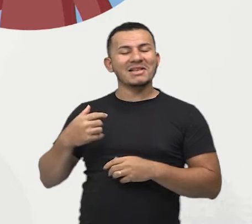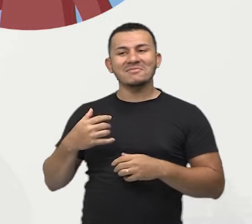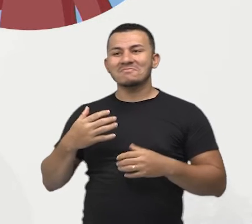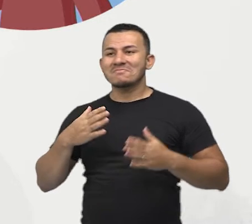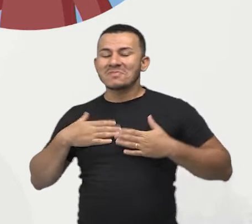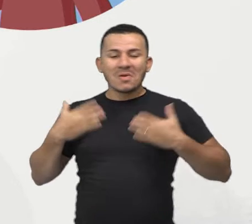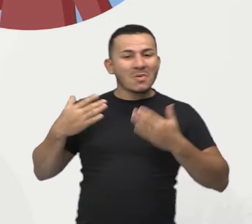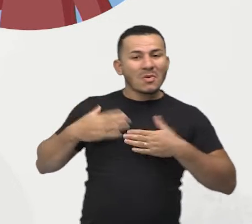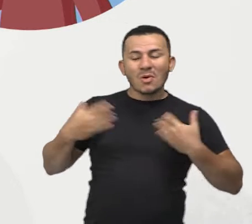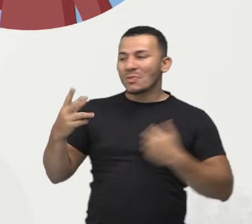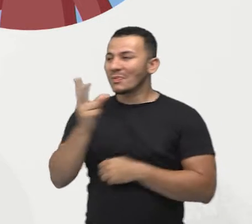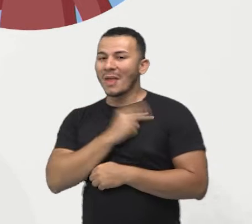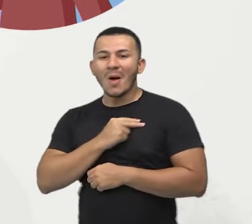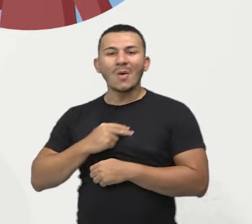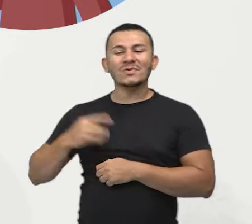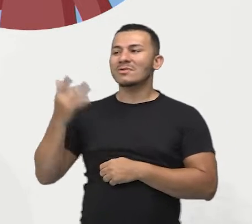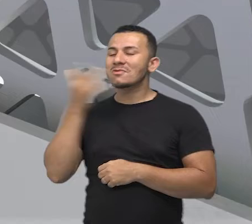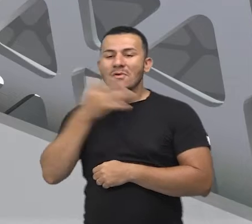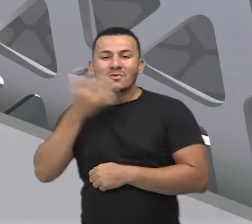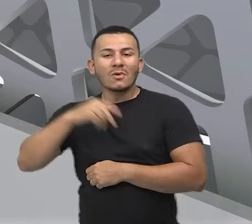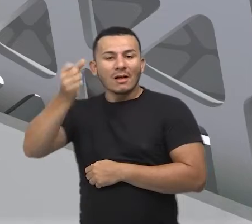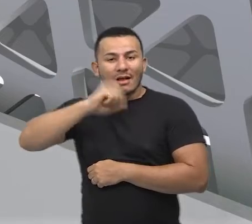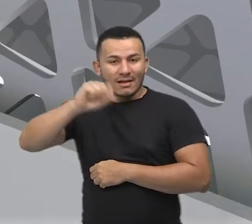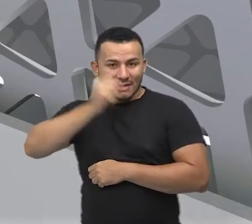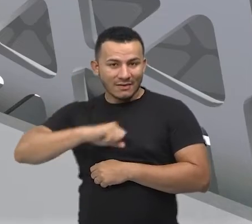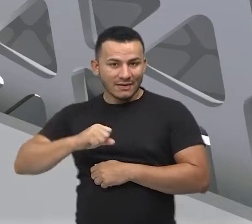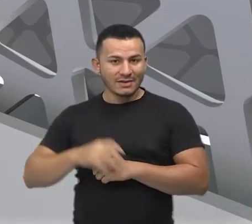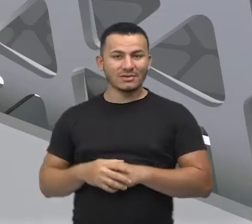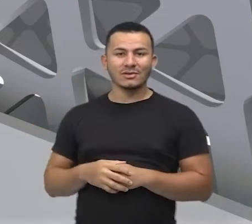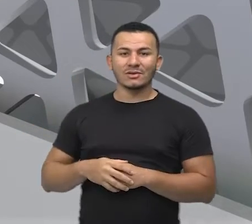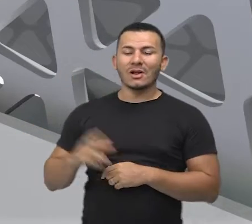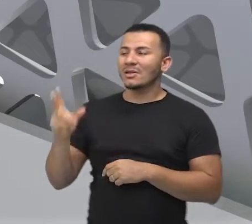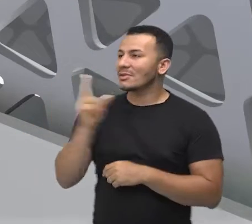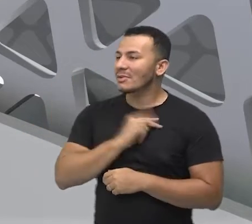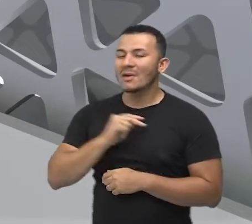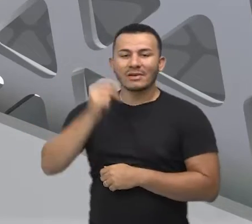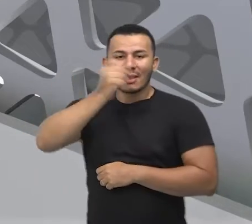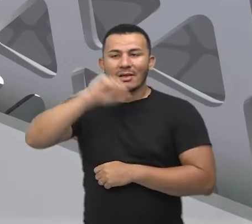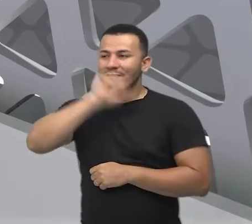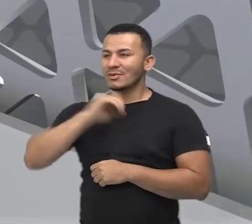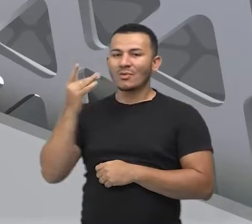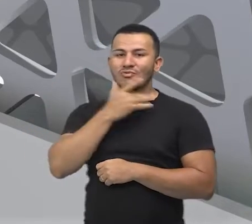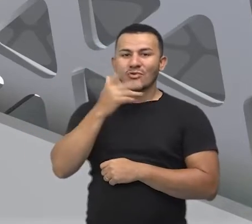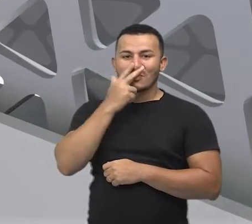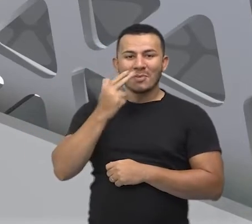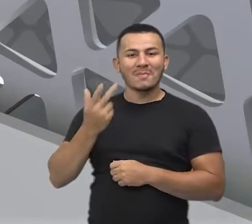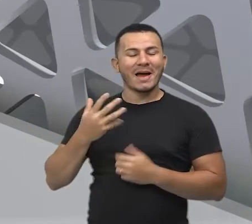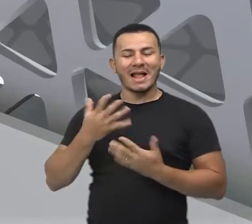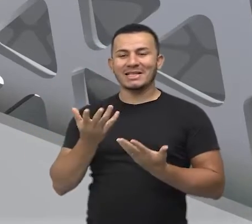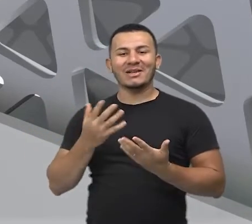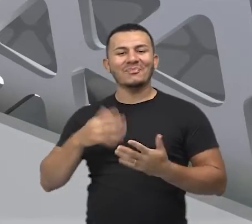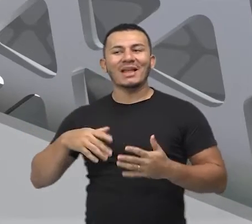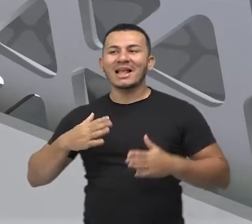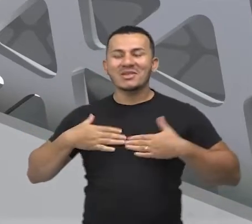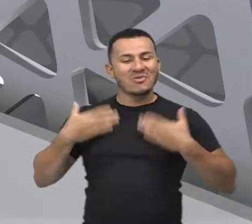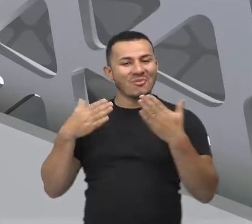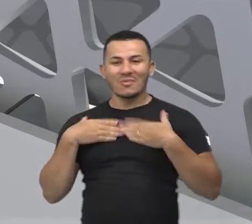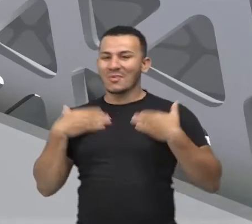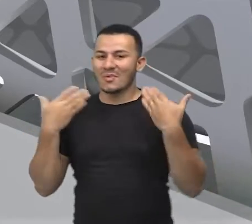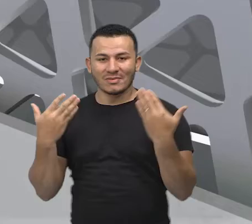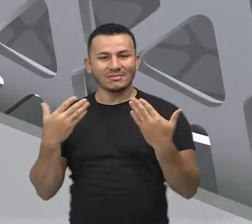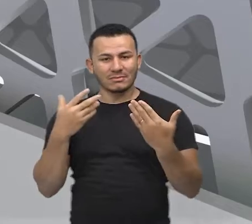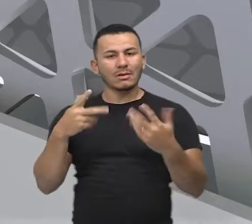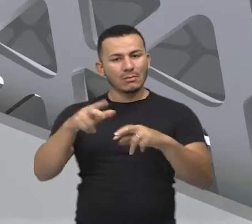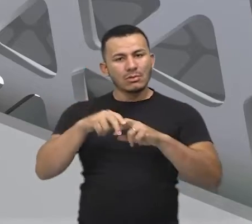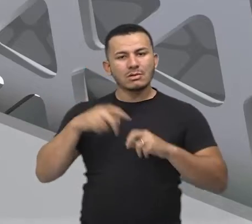empolgação, de alguém que gostou muito do sorvete. Que sorvete gostoso! Observem que esta entonação diferenciada é que